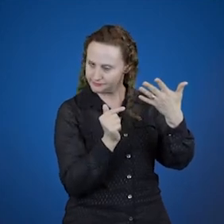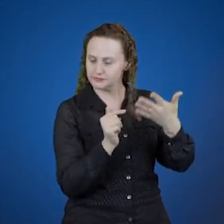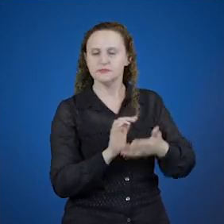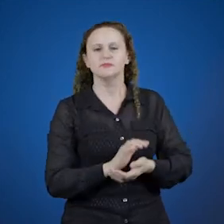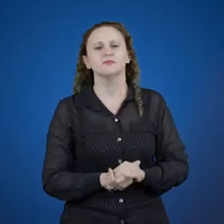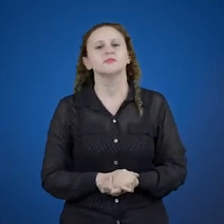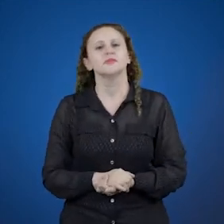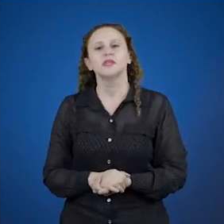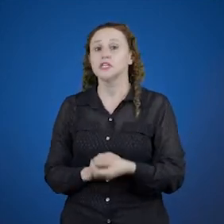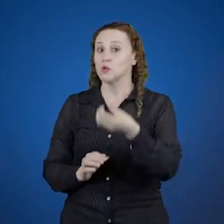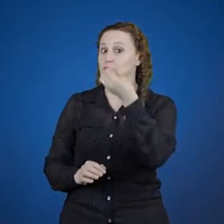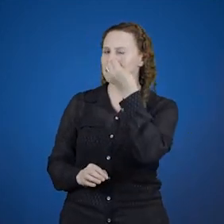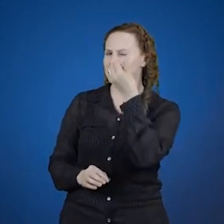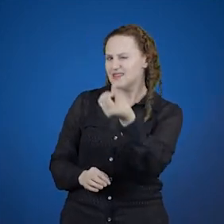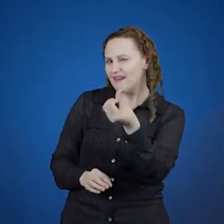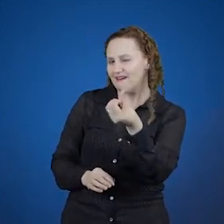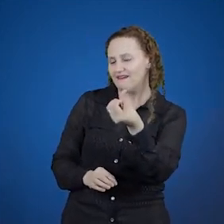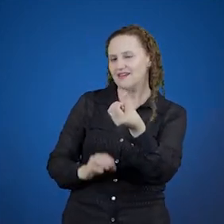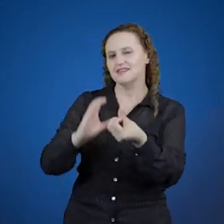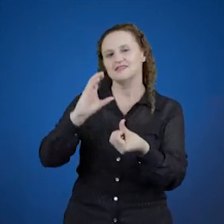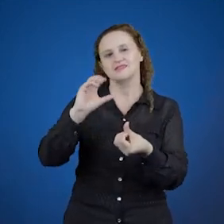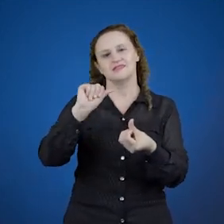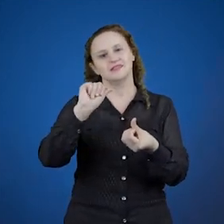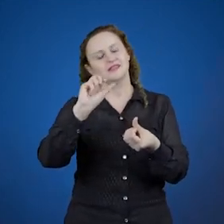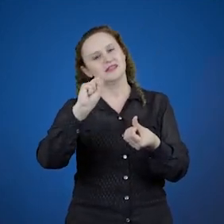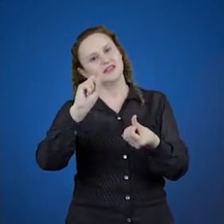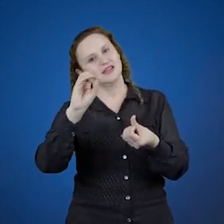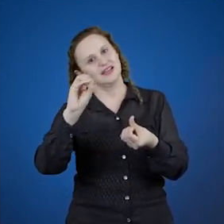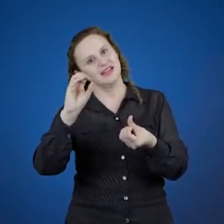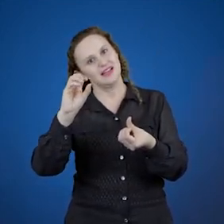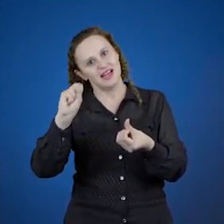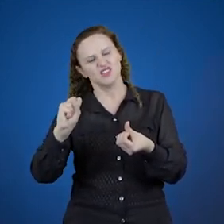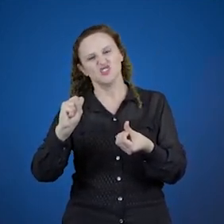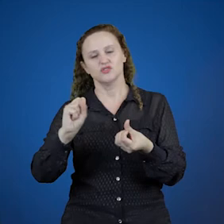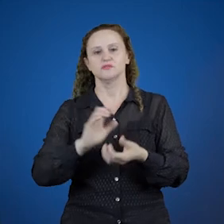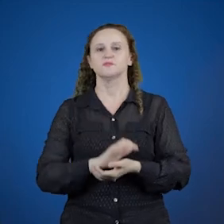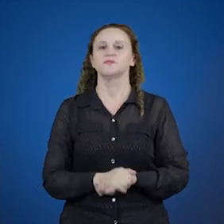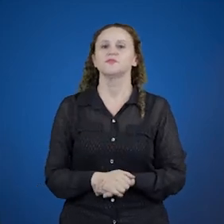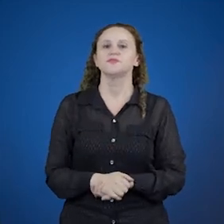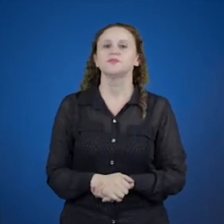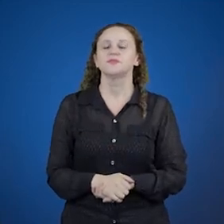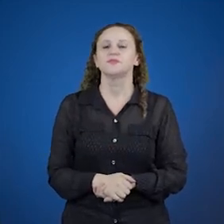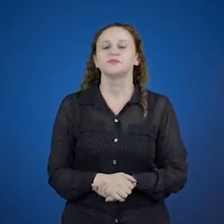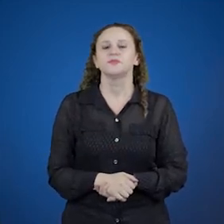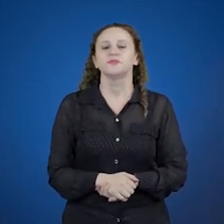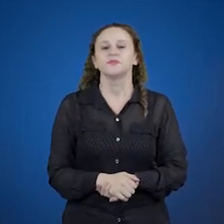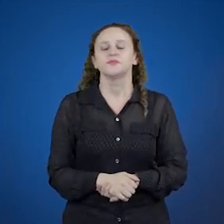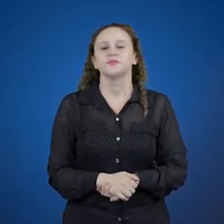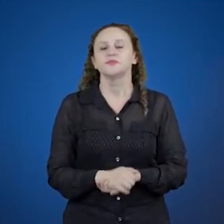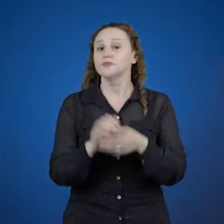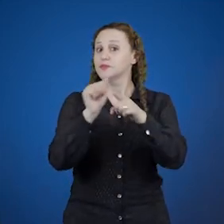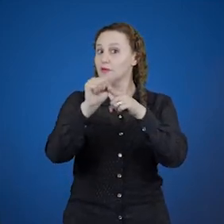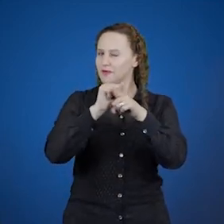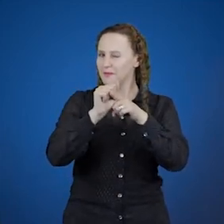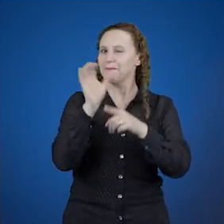pois bem são seis os casos latinos permitam-me que apagar rapidinho